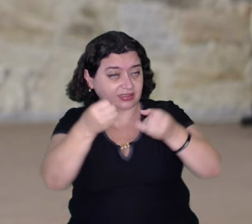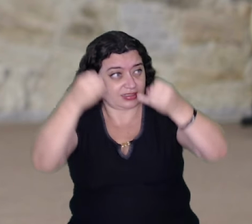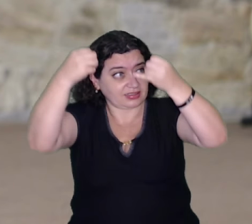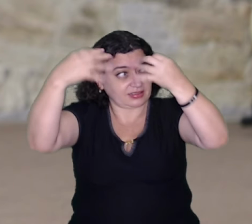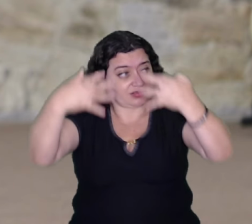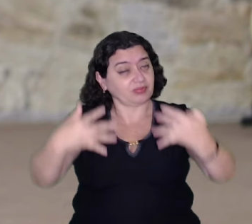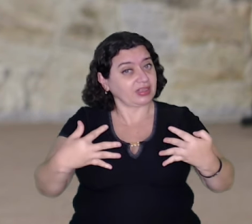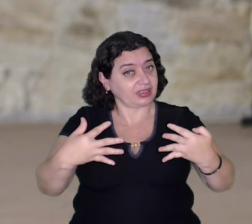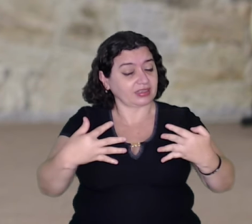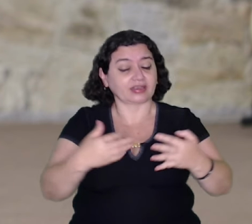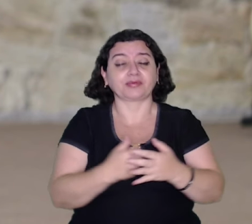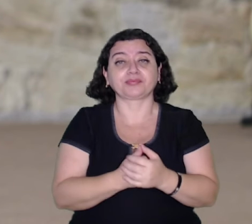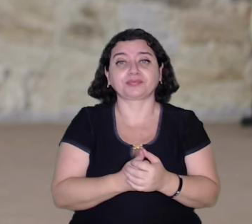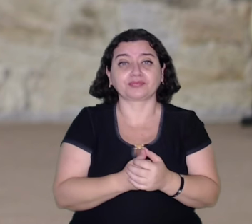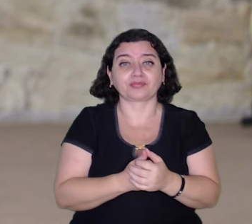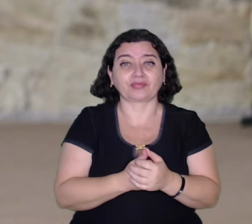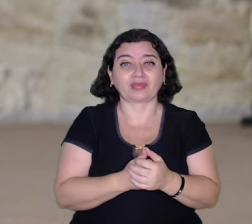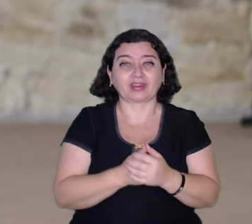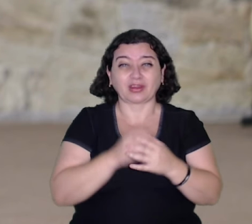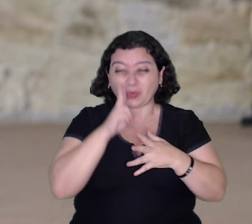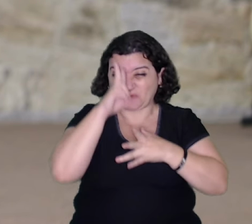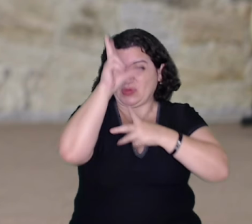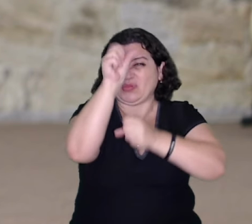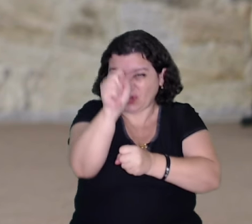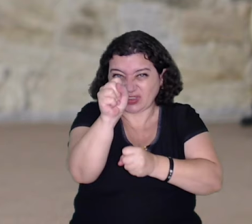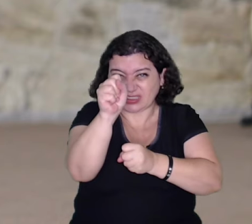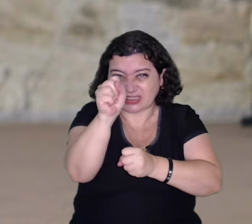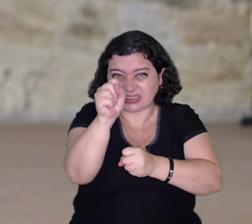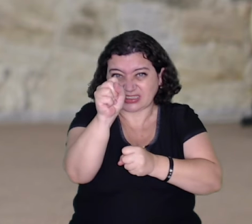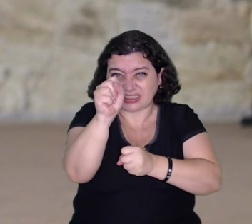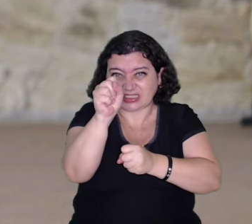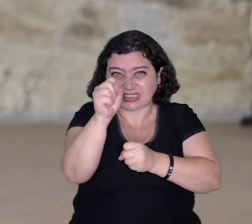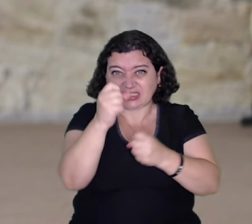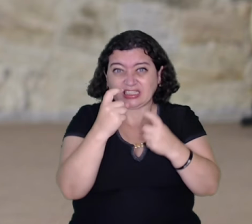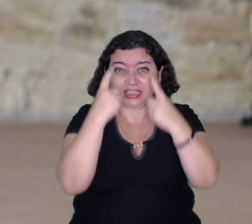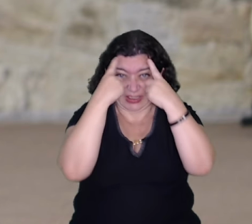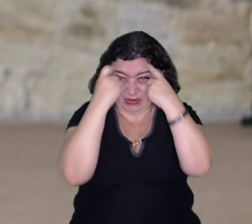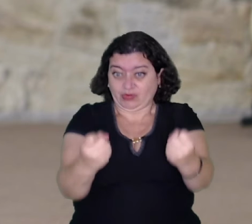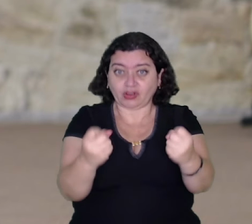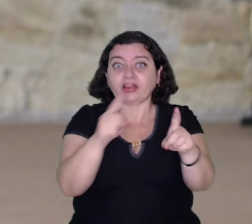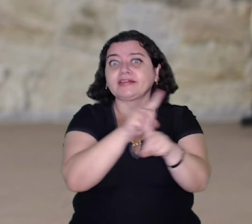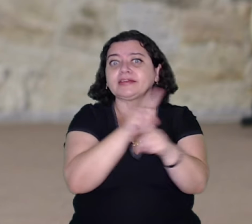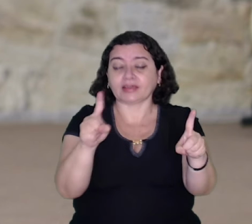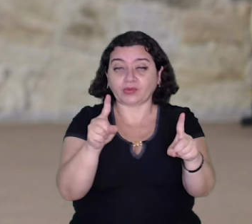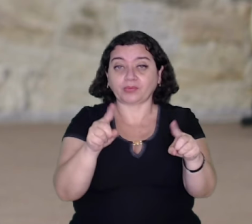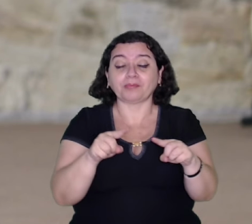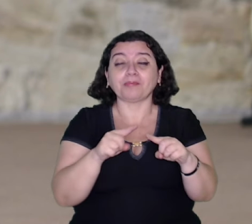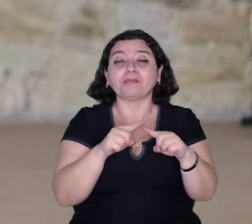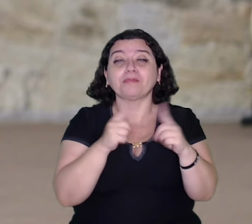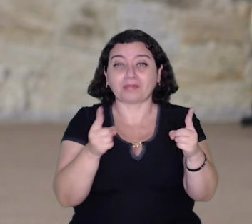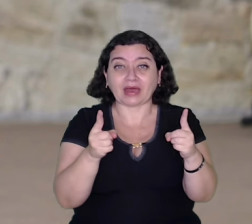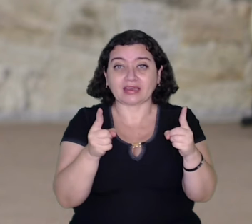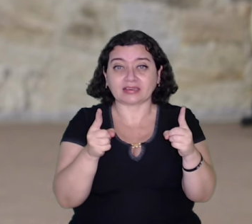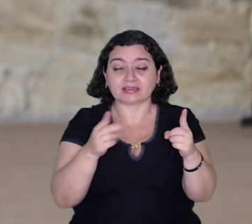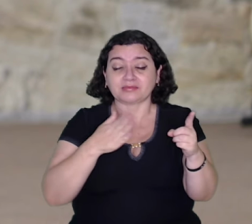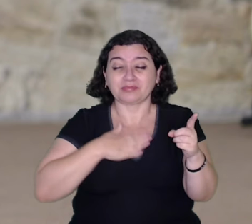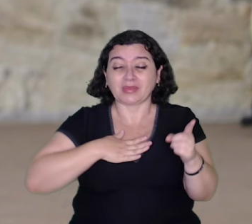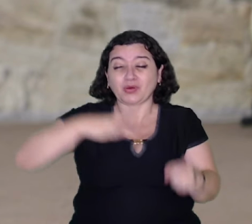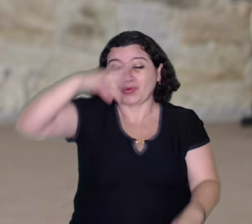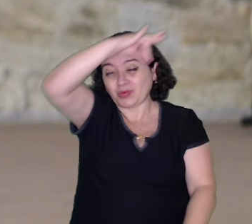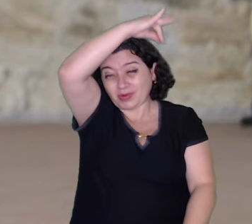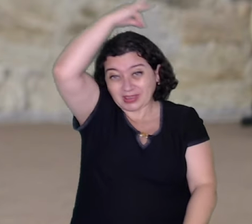assim: não por força, nem por violência, mas pelo meu